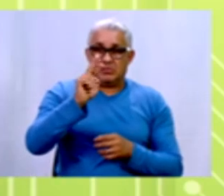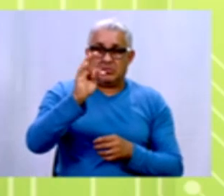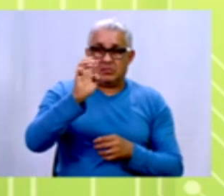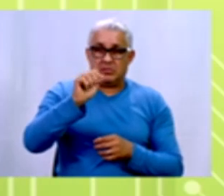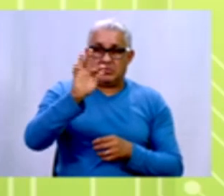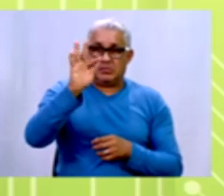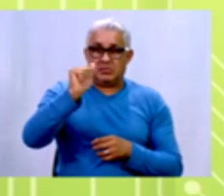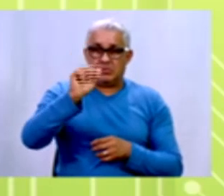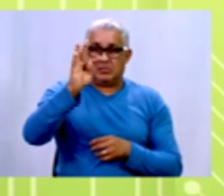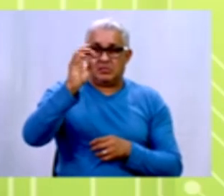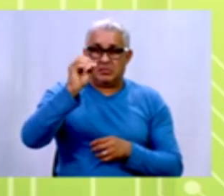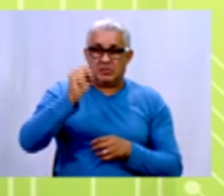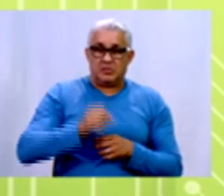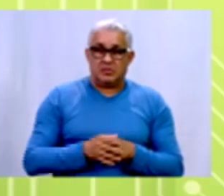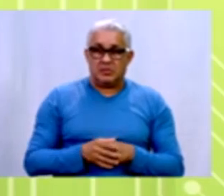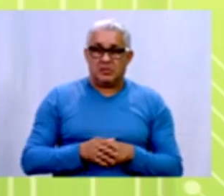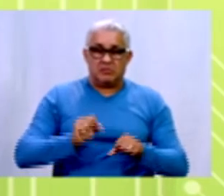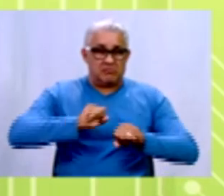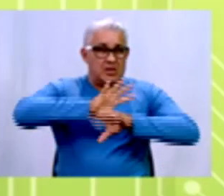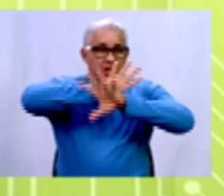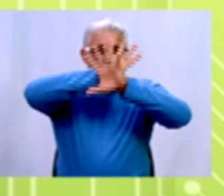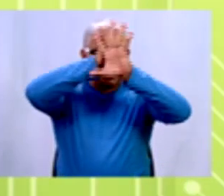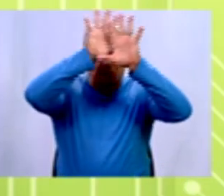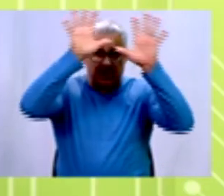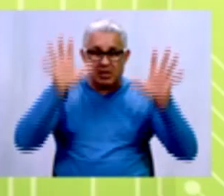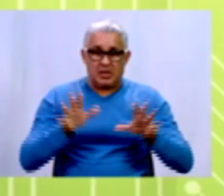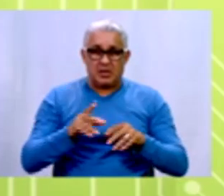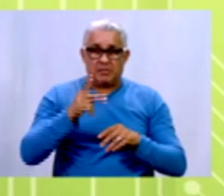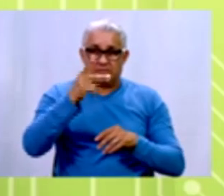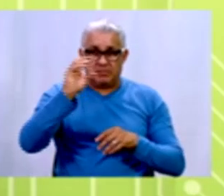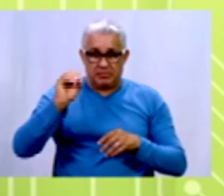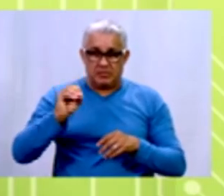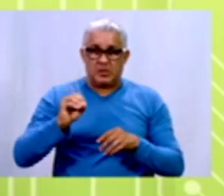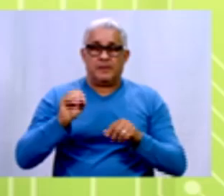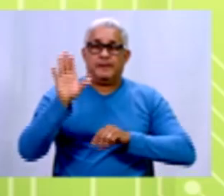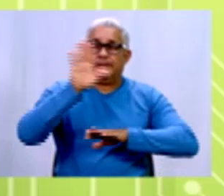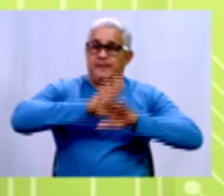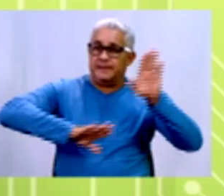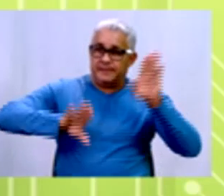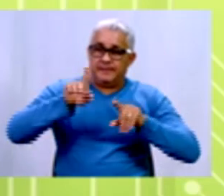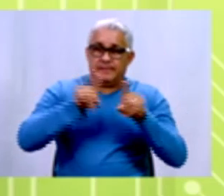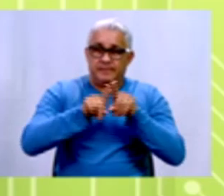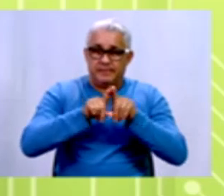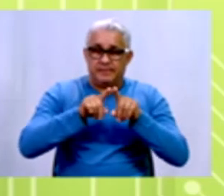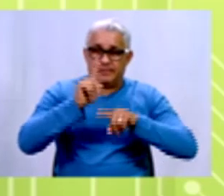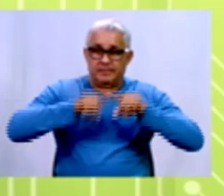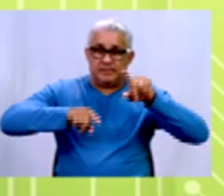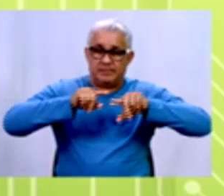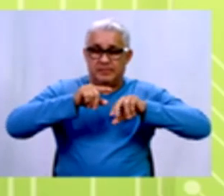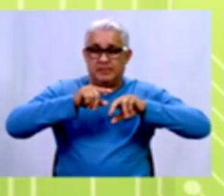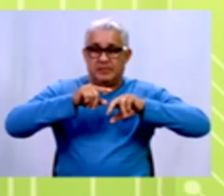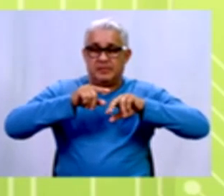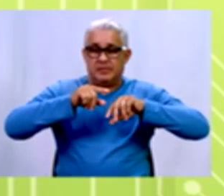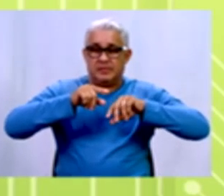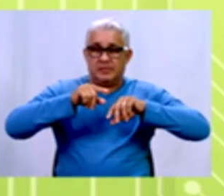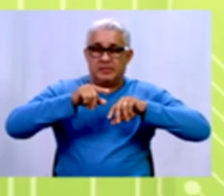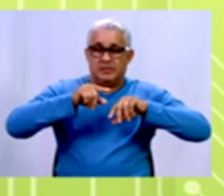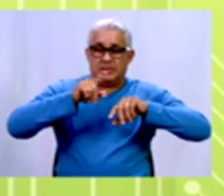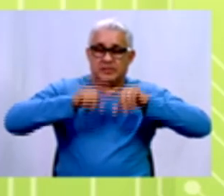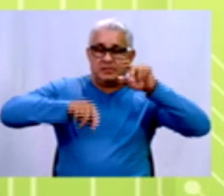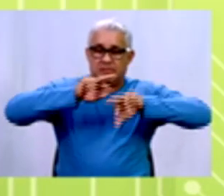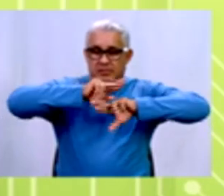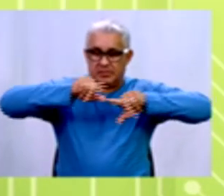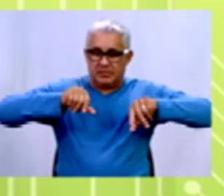Então, ter bem definido o PO, ter o cuidado de estar com o Product Backlog o tempo inteiro sempre